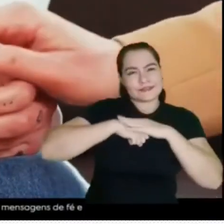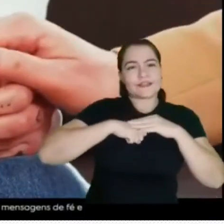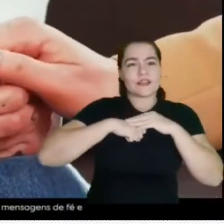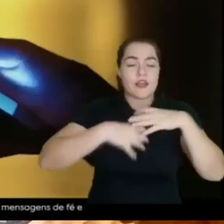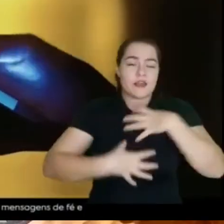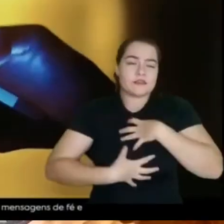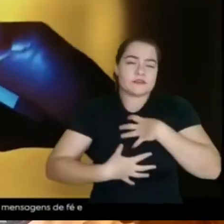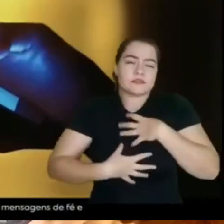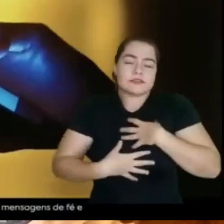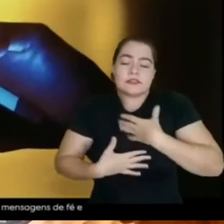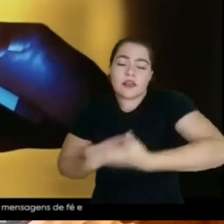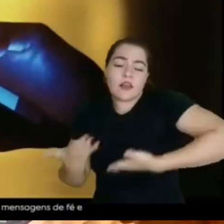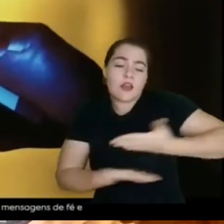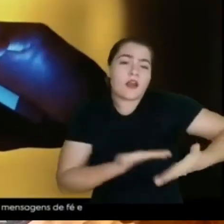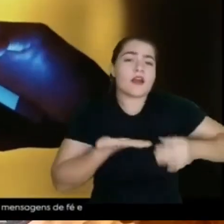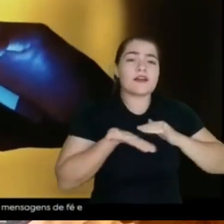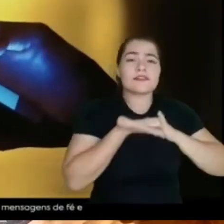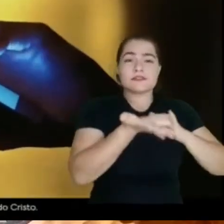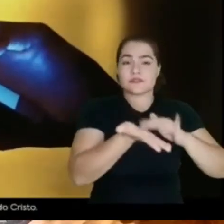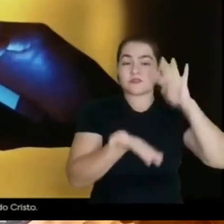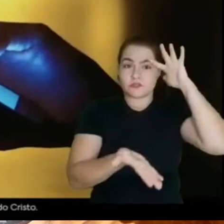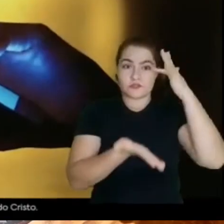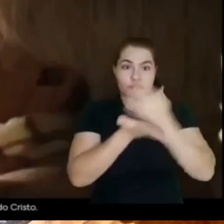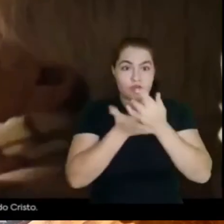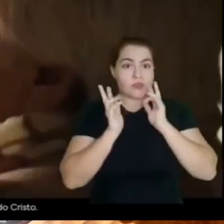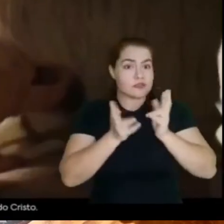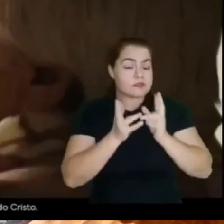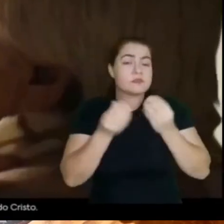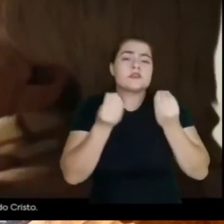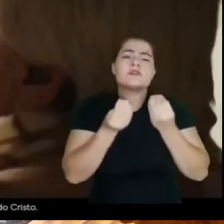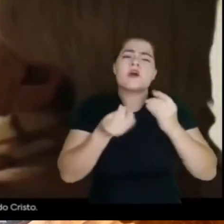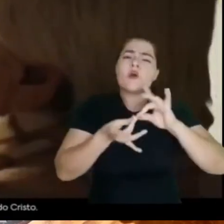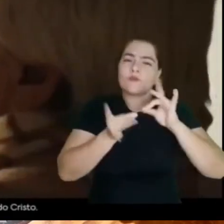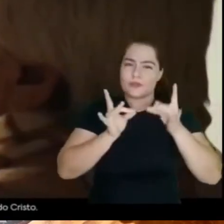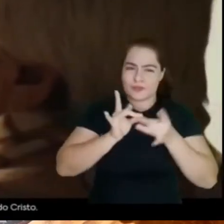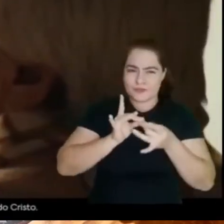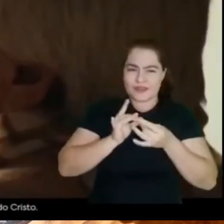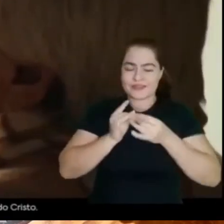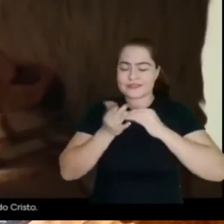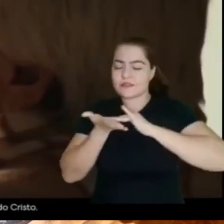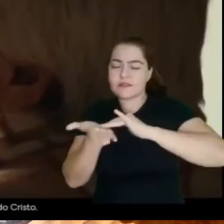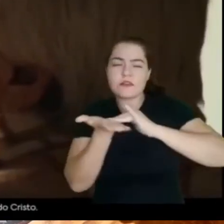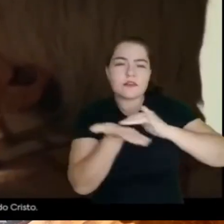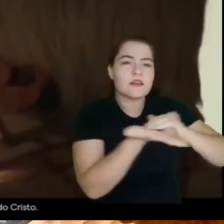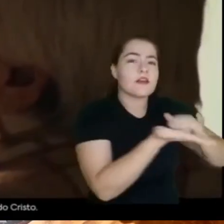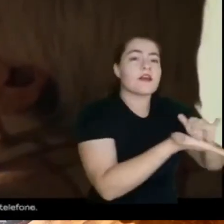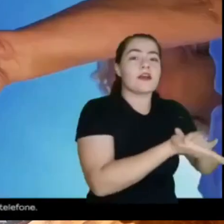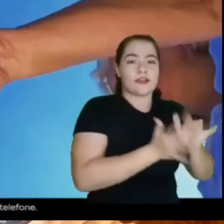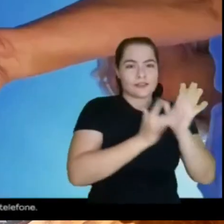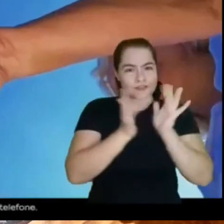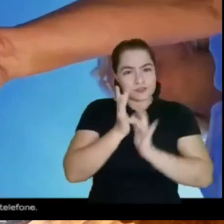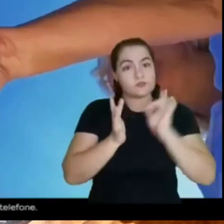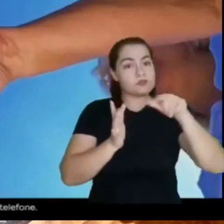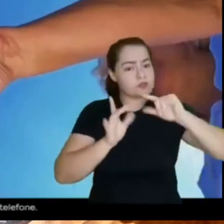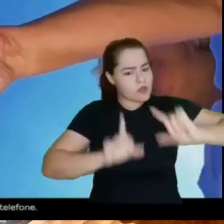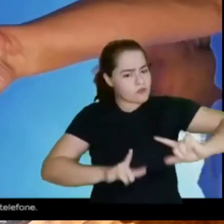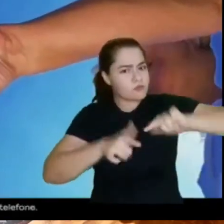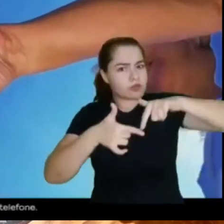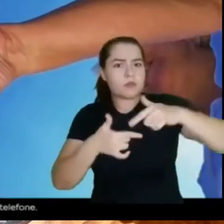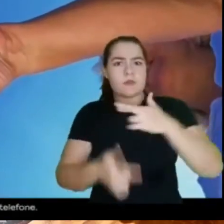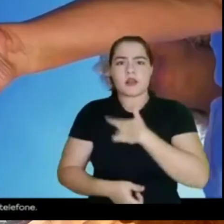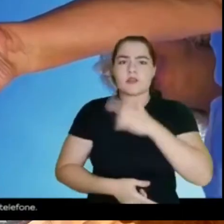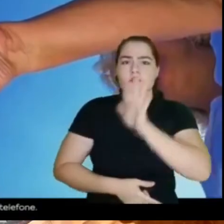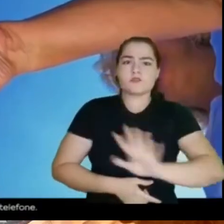e respeitosa, compartilham mensagens de fé e esperança por meio da prece e das palavras do Cristo. Este é um